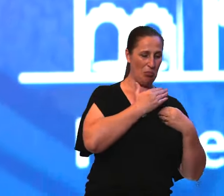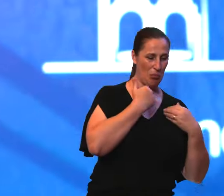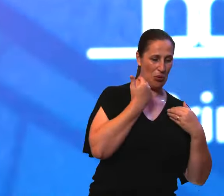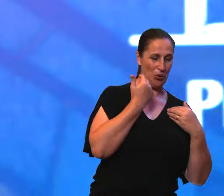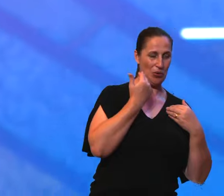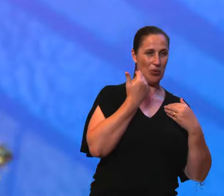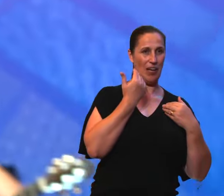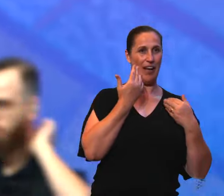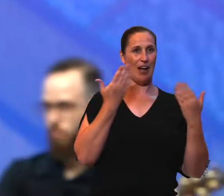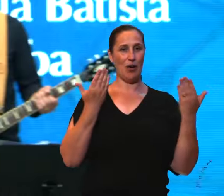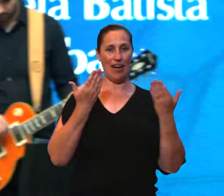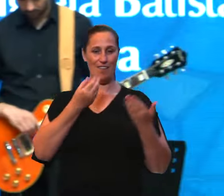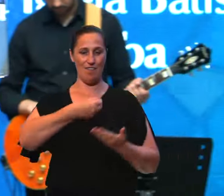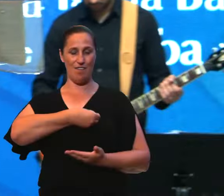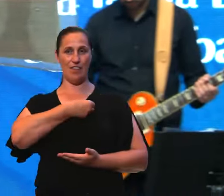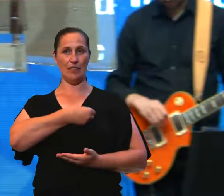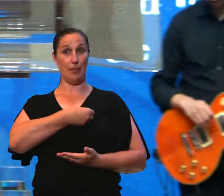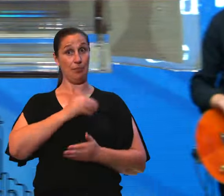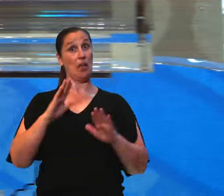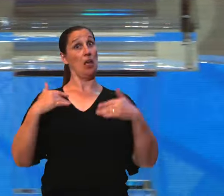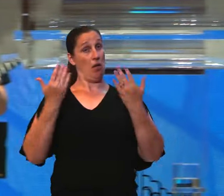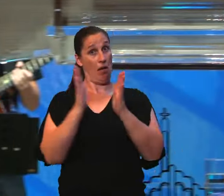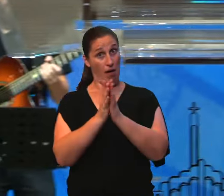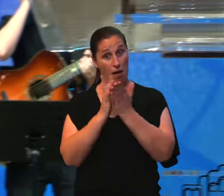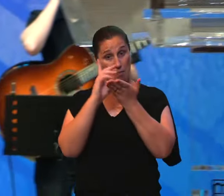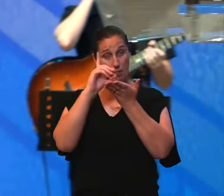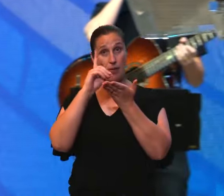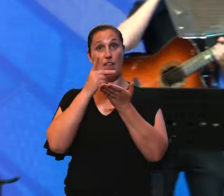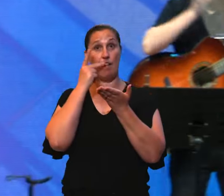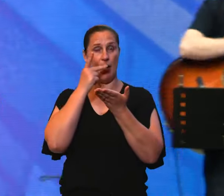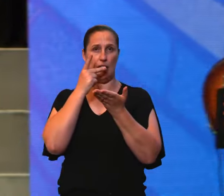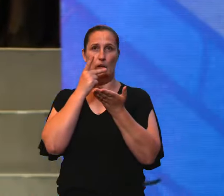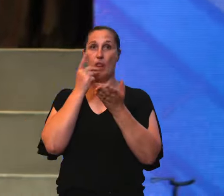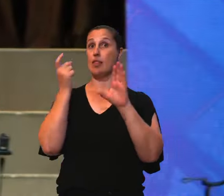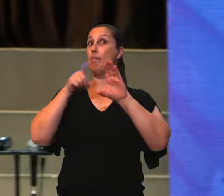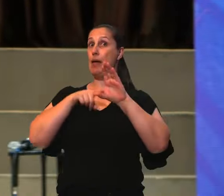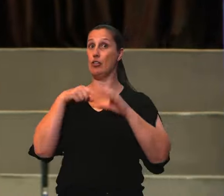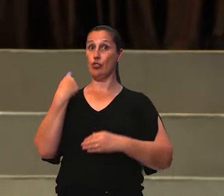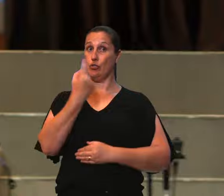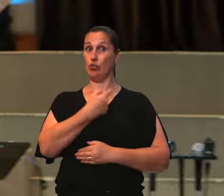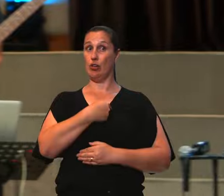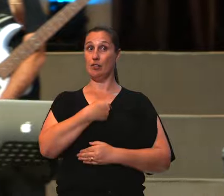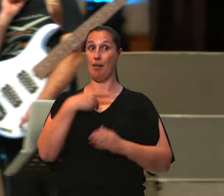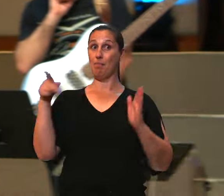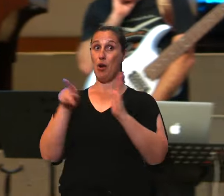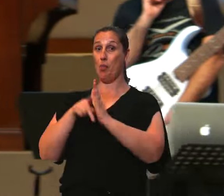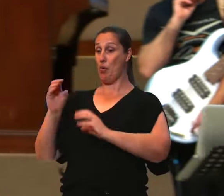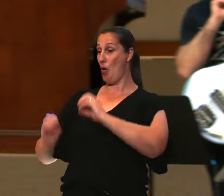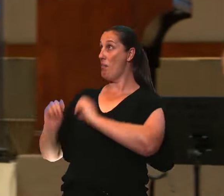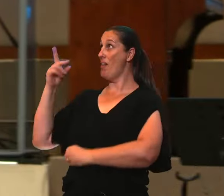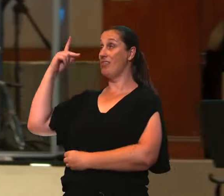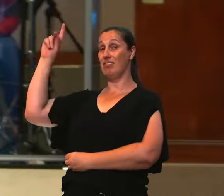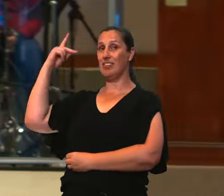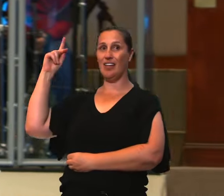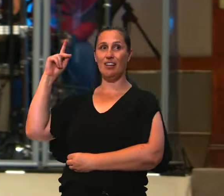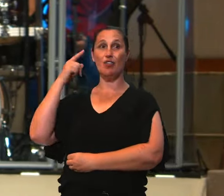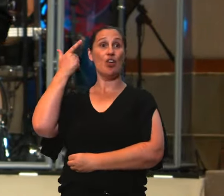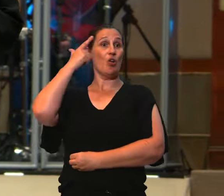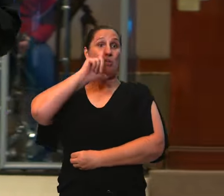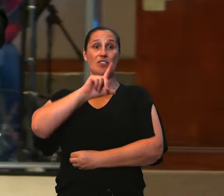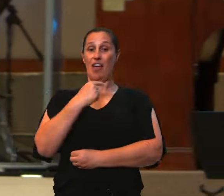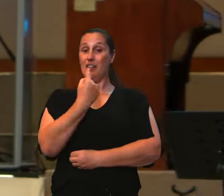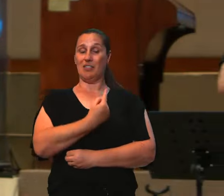vida bem a Bíblia disse pra gente aqui que não depende de nós é obra dele você não consegue